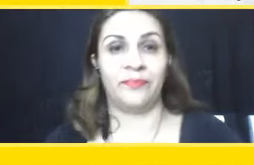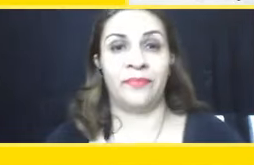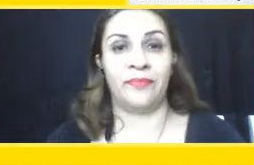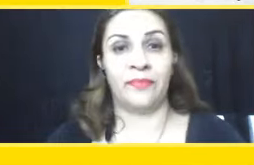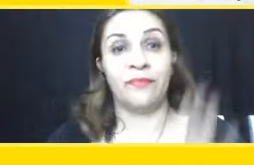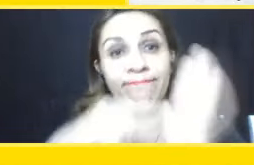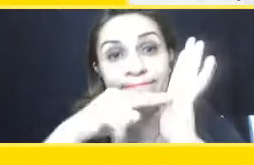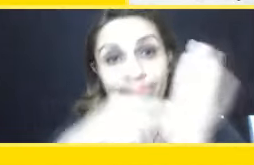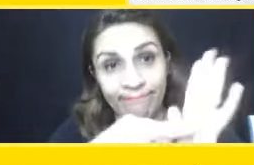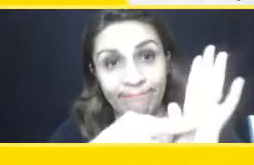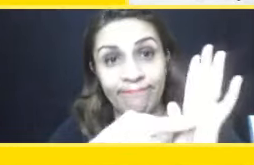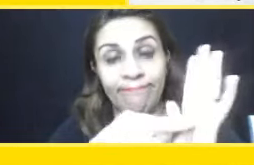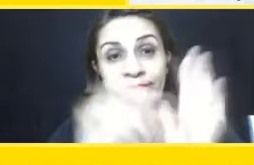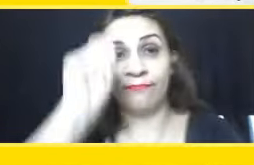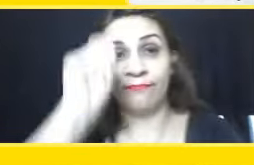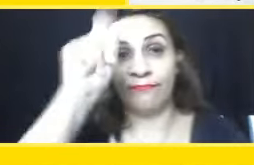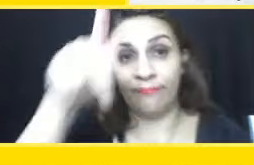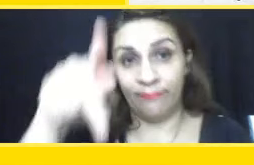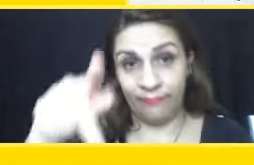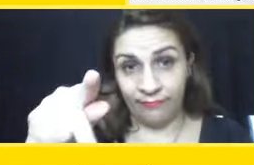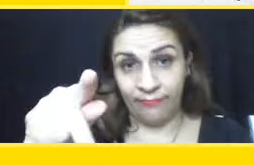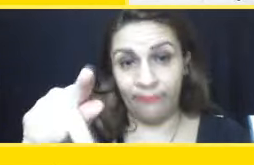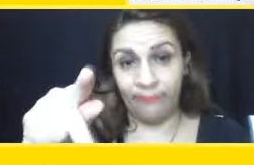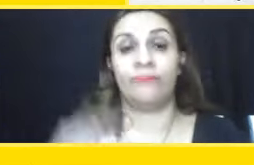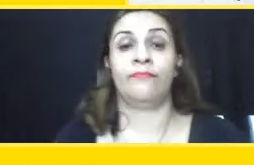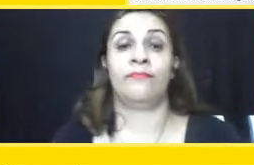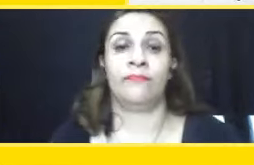a aposentadoria especial dos professores